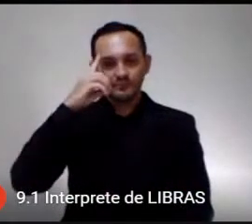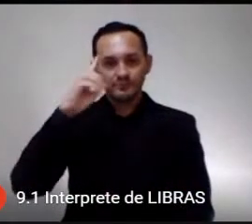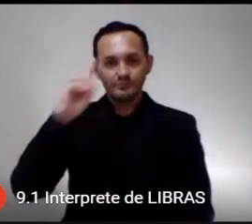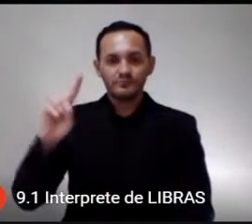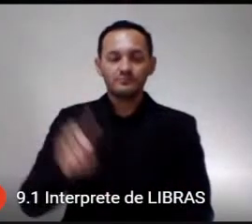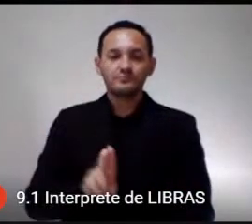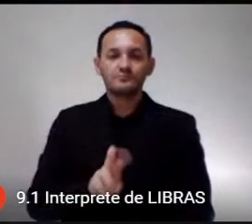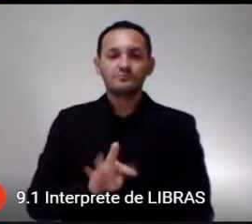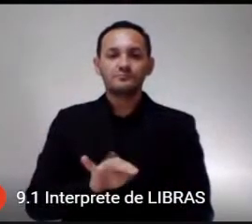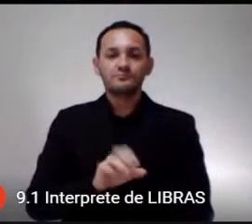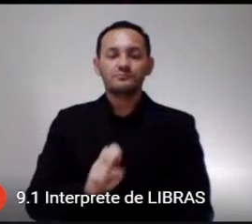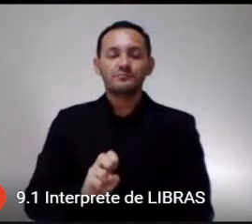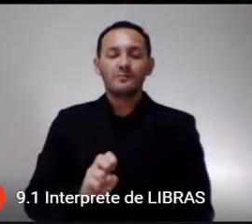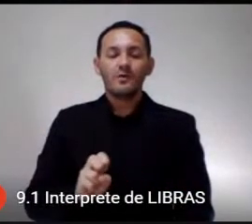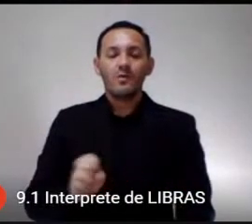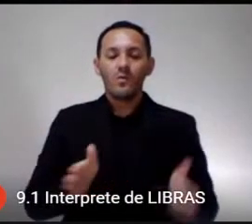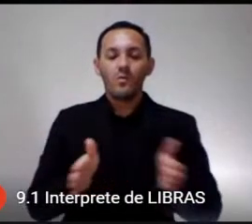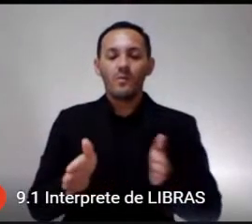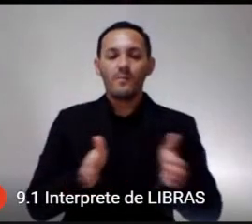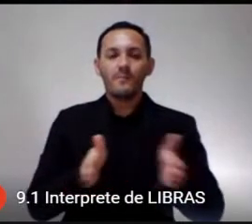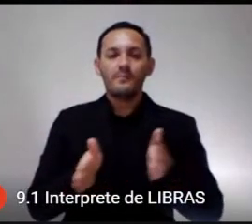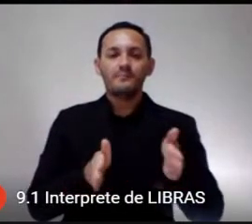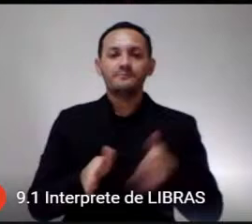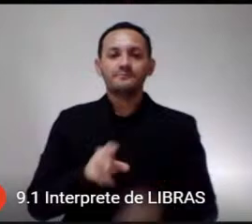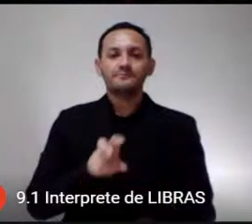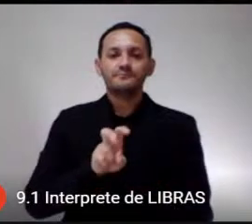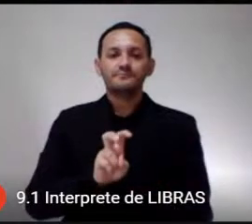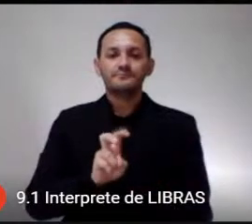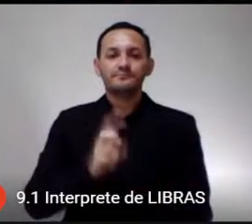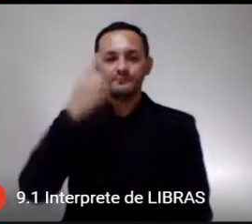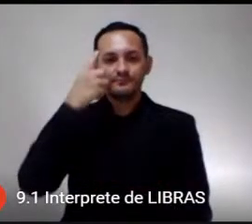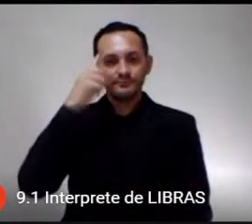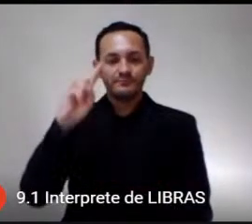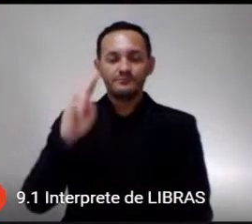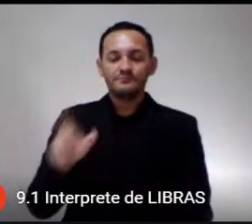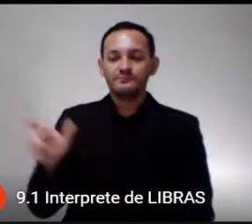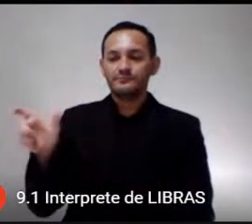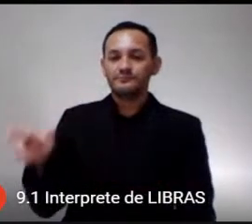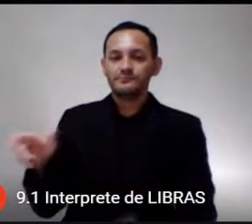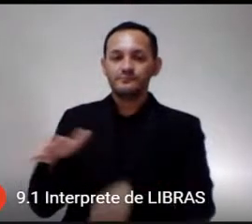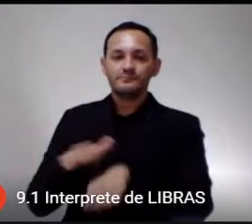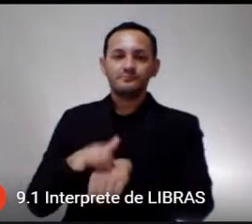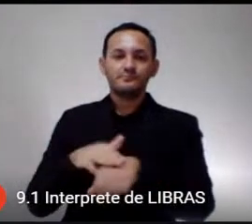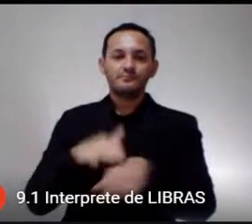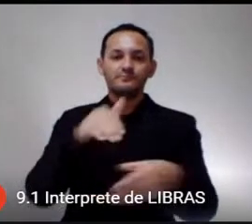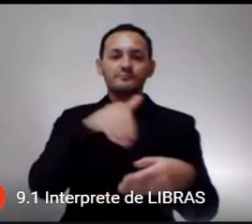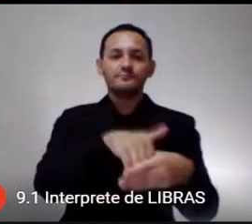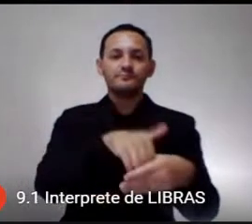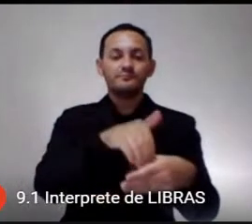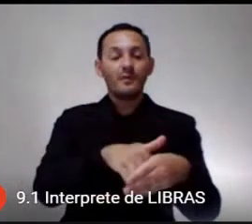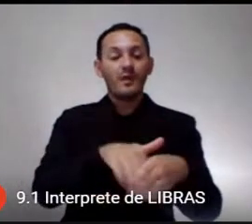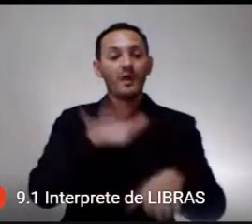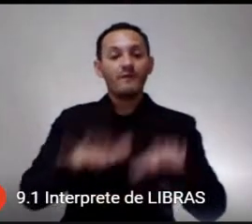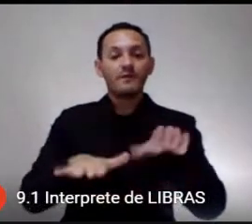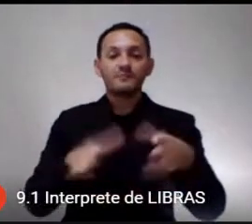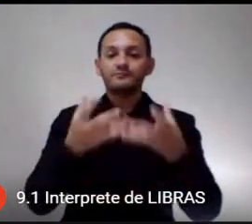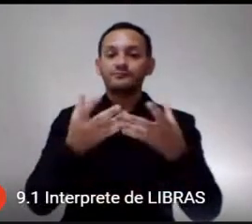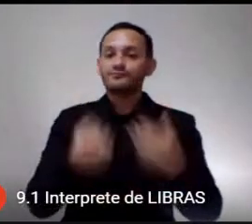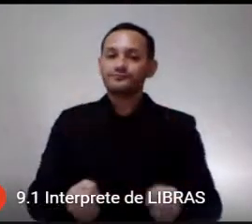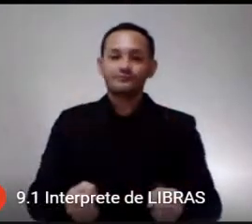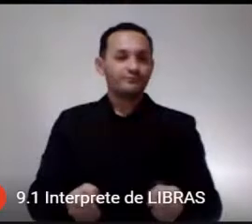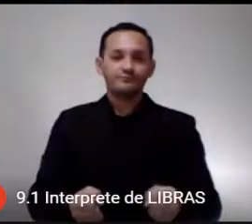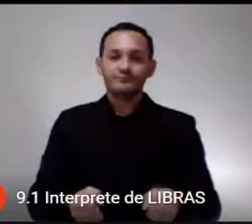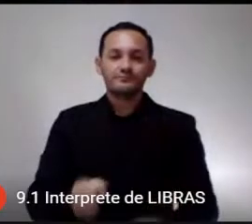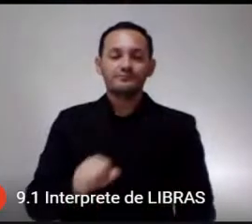de 5 dias para o eleitor, no caso de indeferimento, e